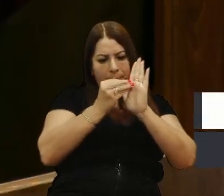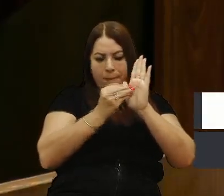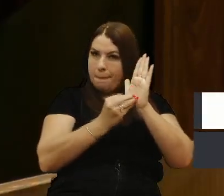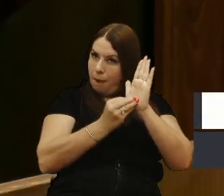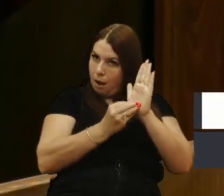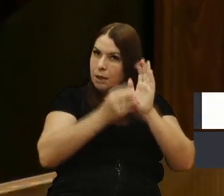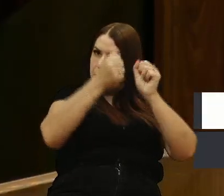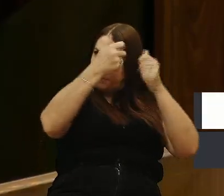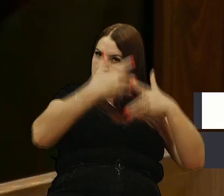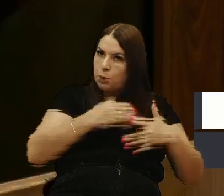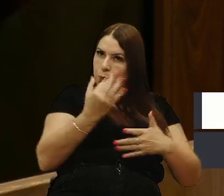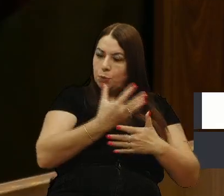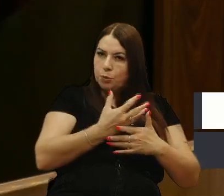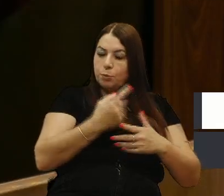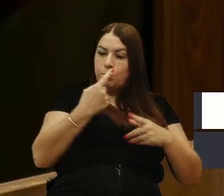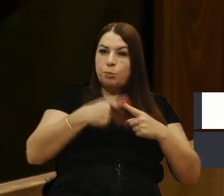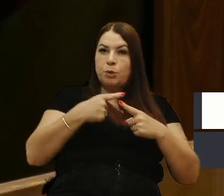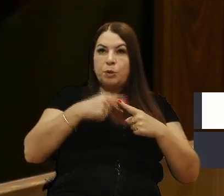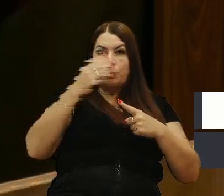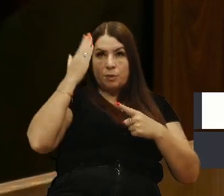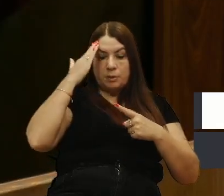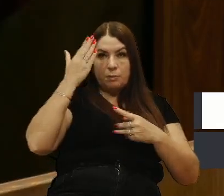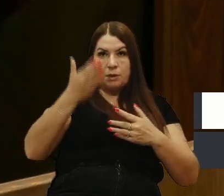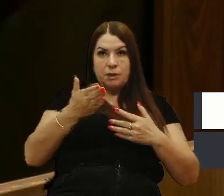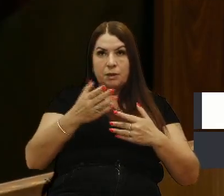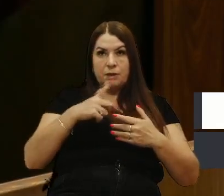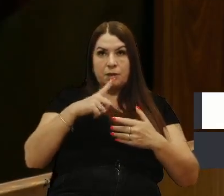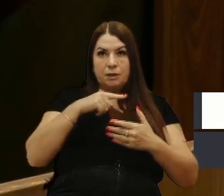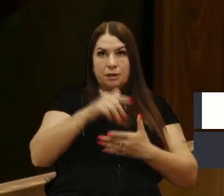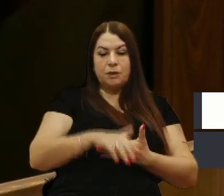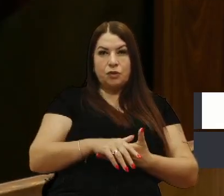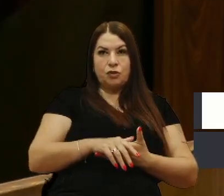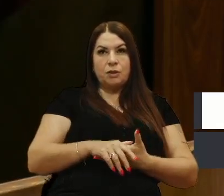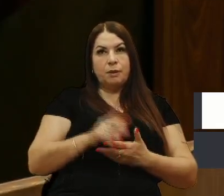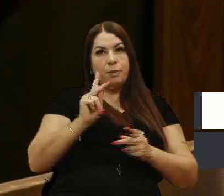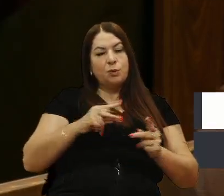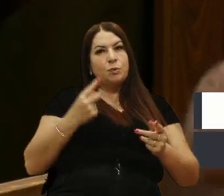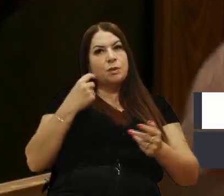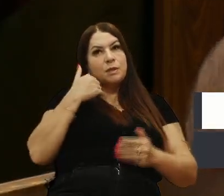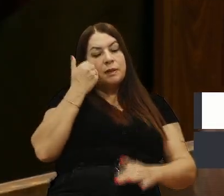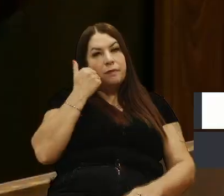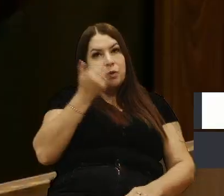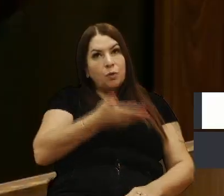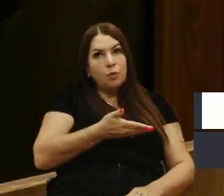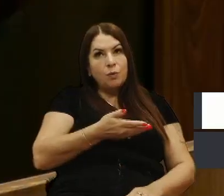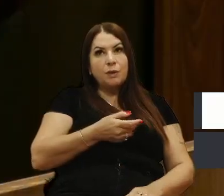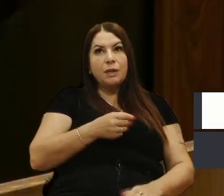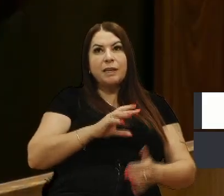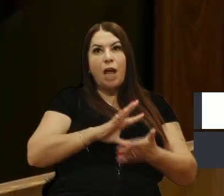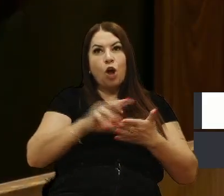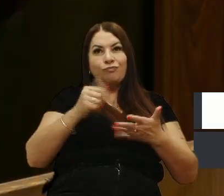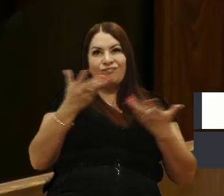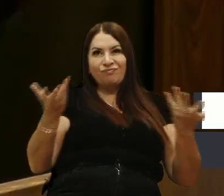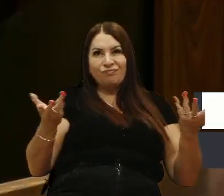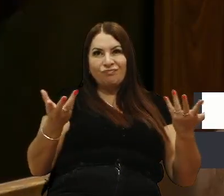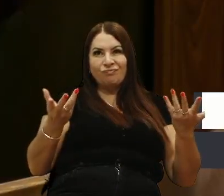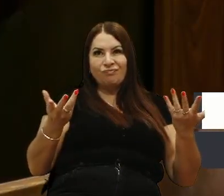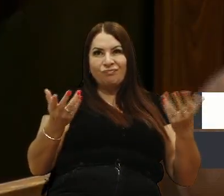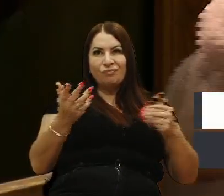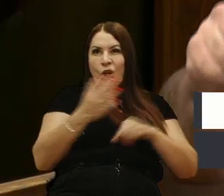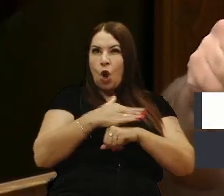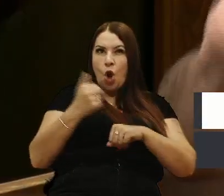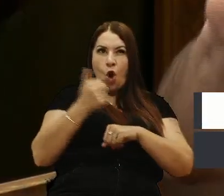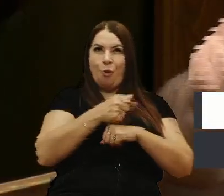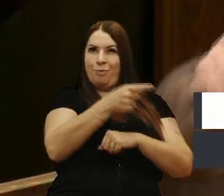dedicação naquilo. Porque eu sabia que existiam picaretas que iam querer dar golpe. Eu sabia